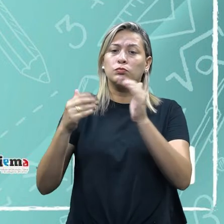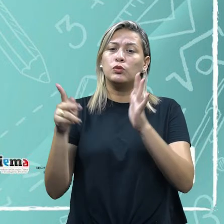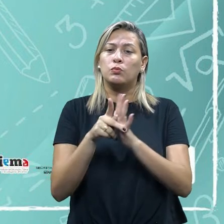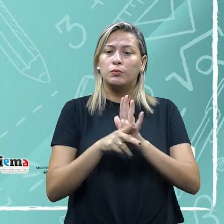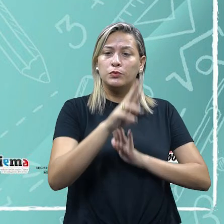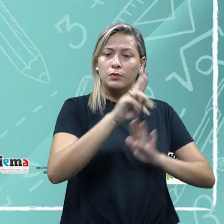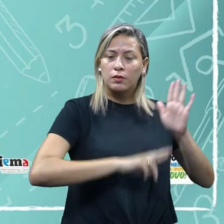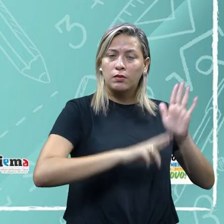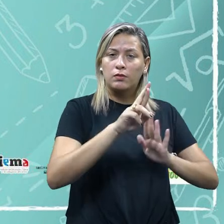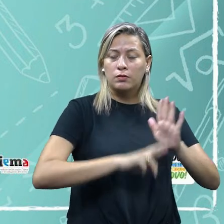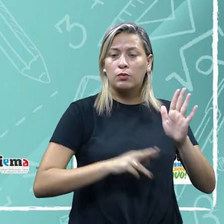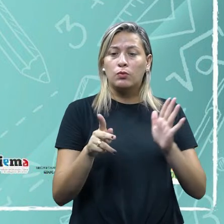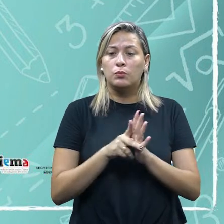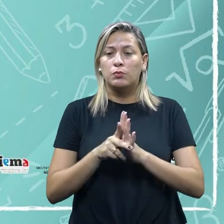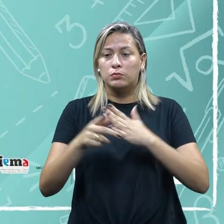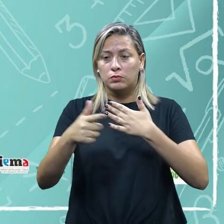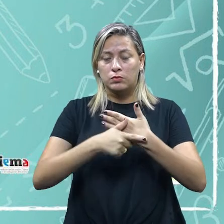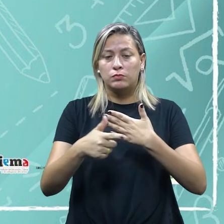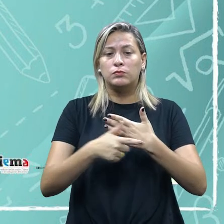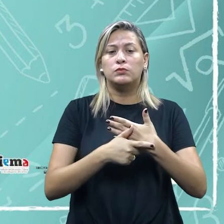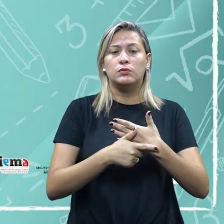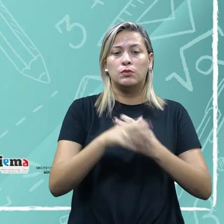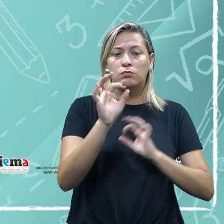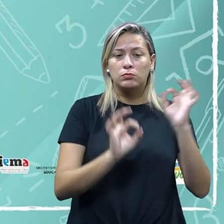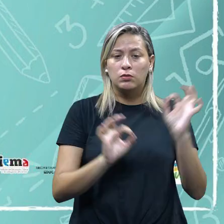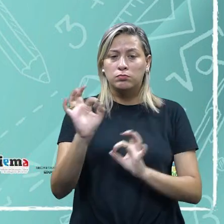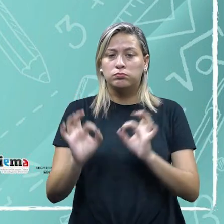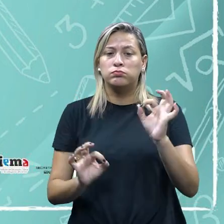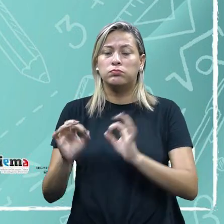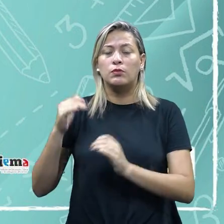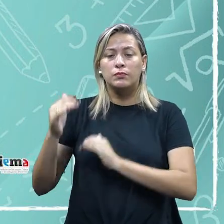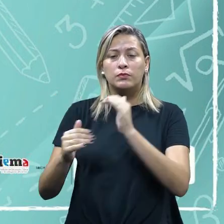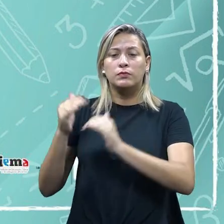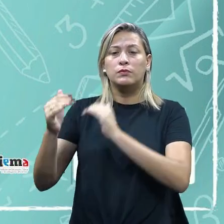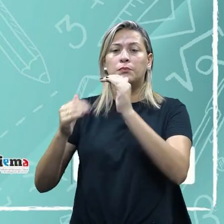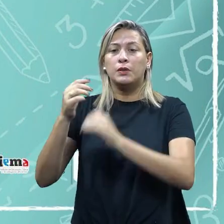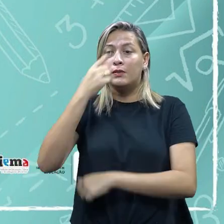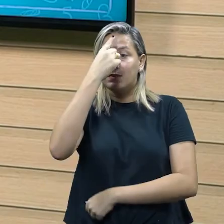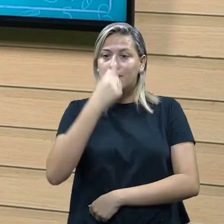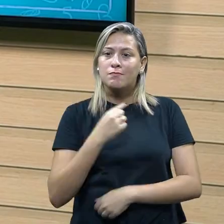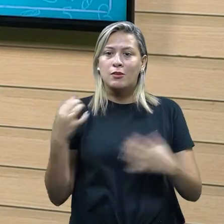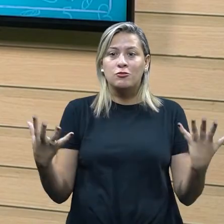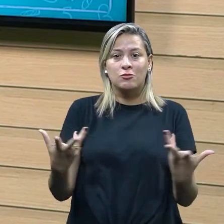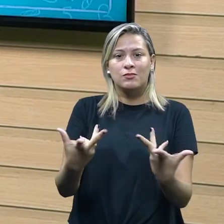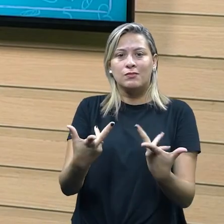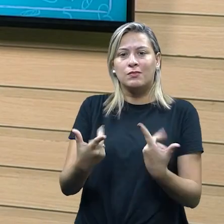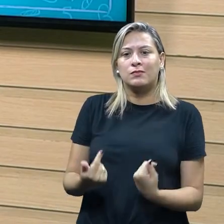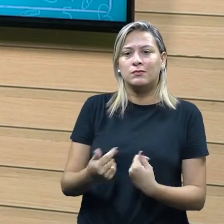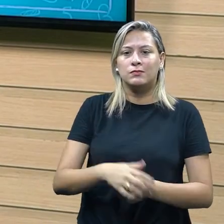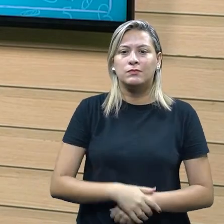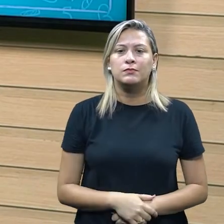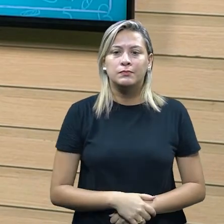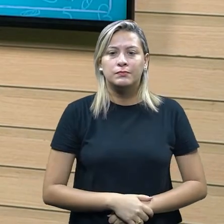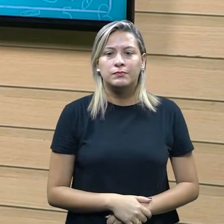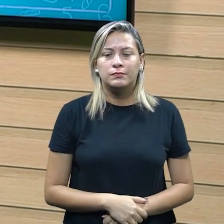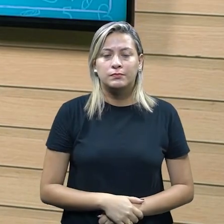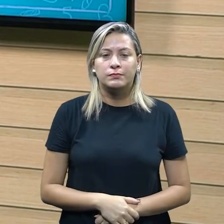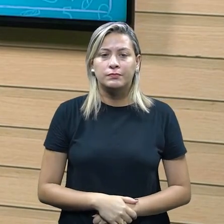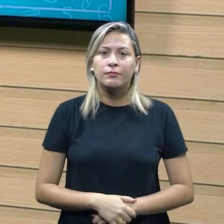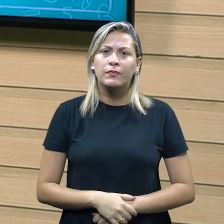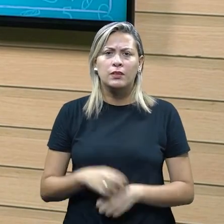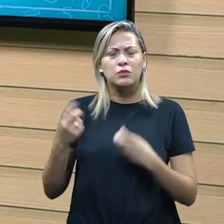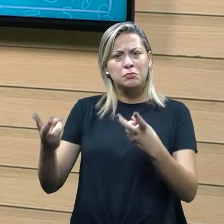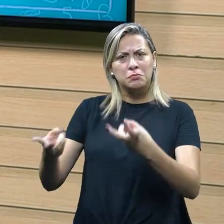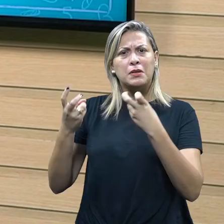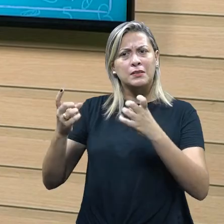gente consegue fazer a comercialização antes mesmo que esse produto físico ocorra. A gente vê muito isso daqui em prédios, por